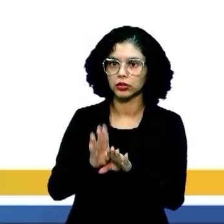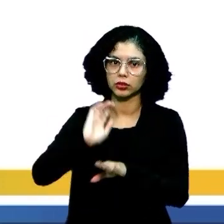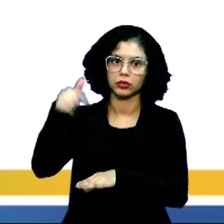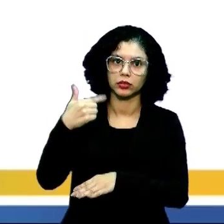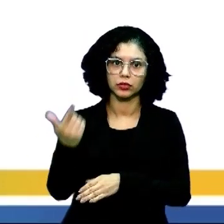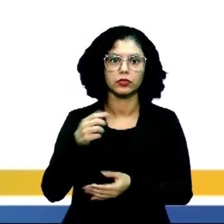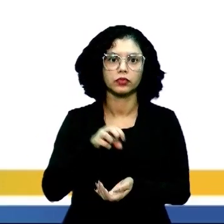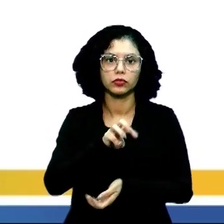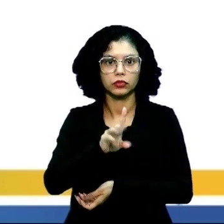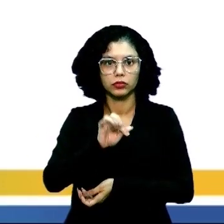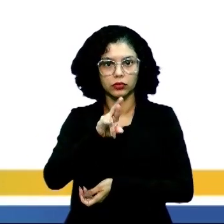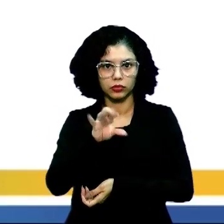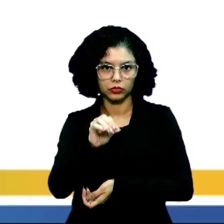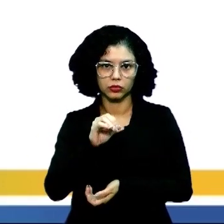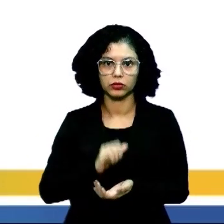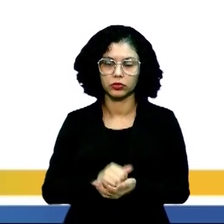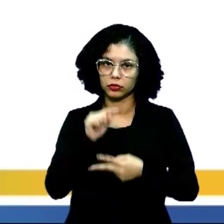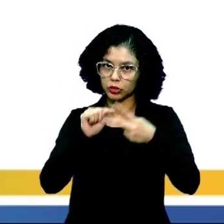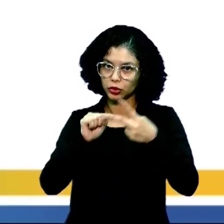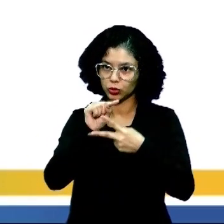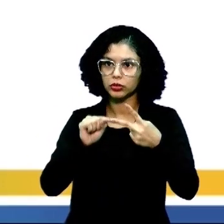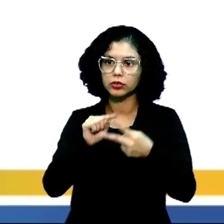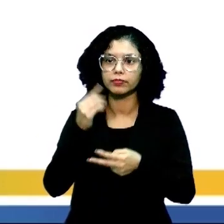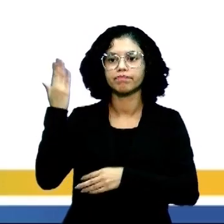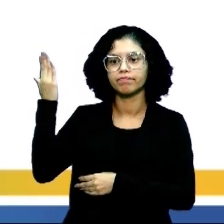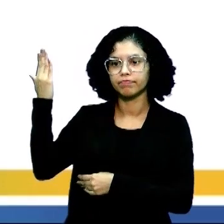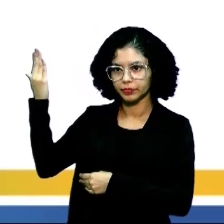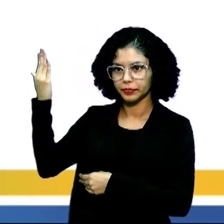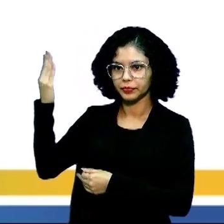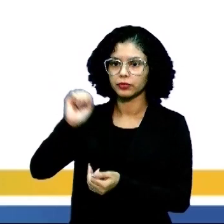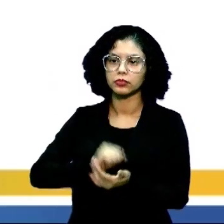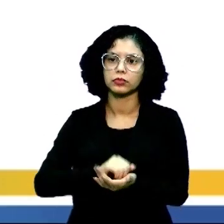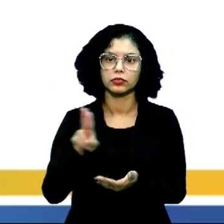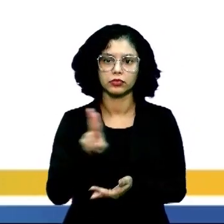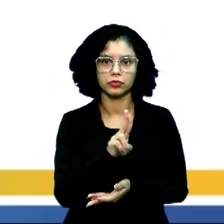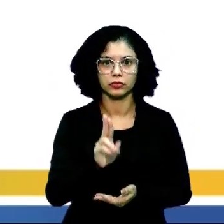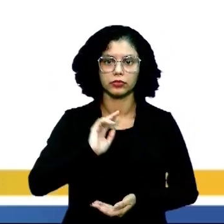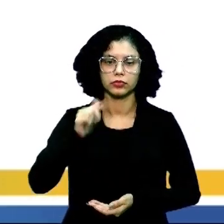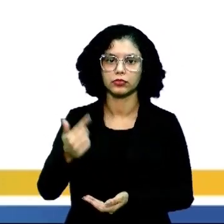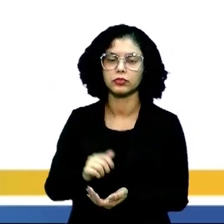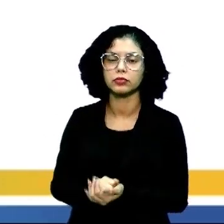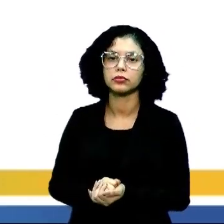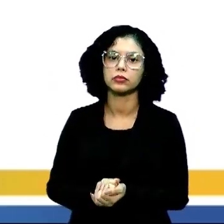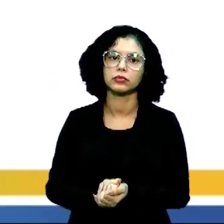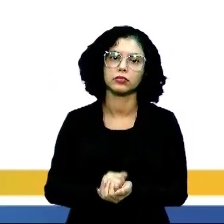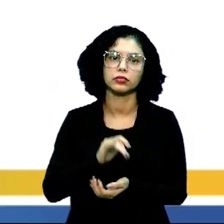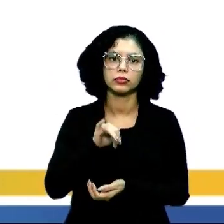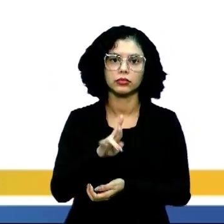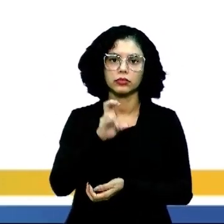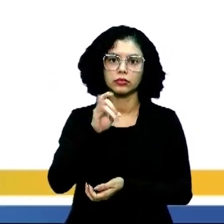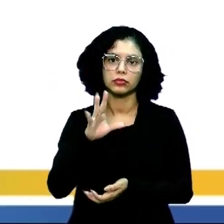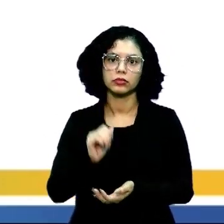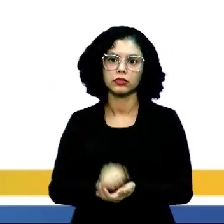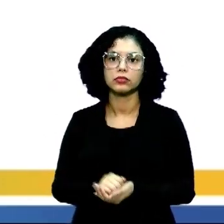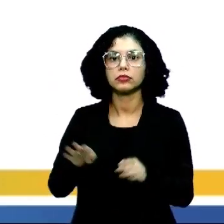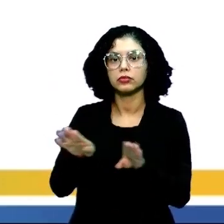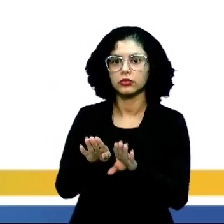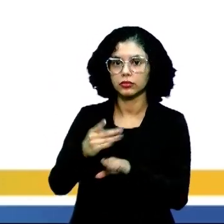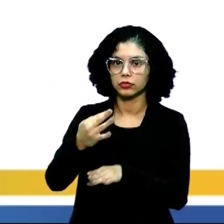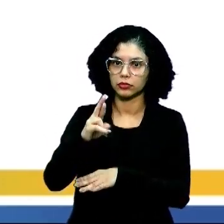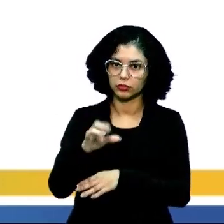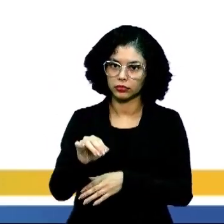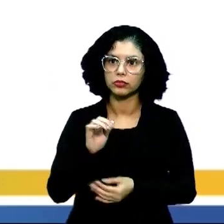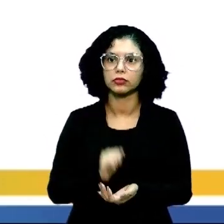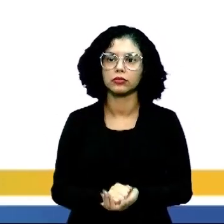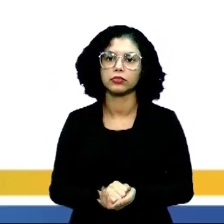ataque terrorista às duas torres gêmeas, né, que eram chamadas de World Trade Center, e também ao